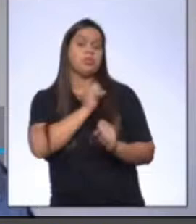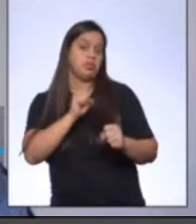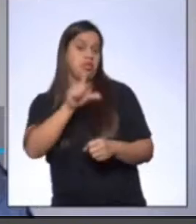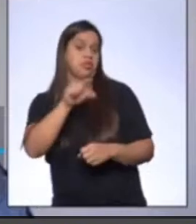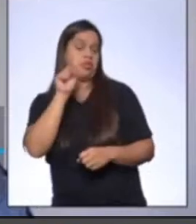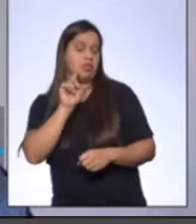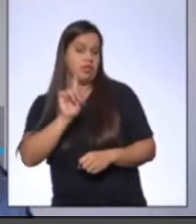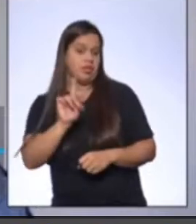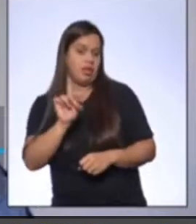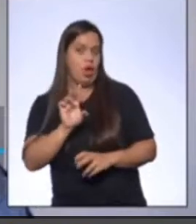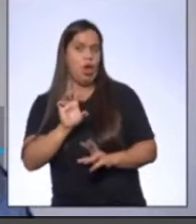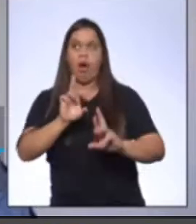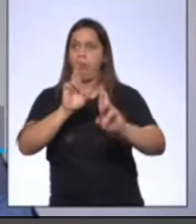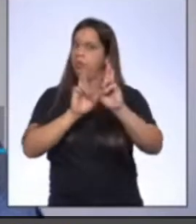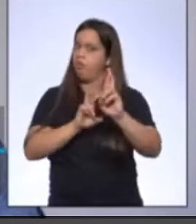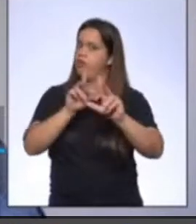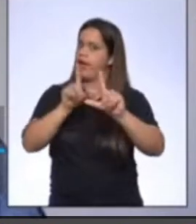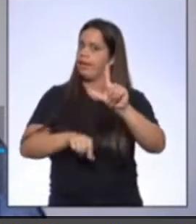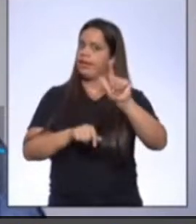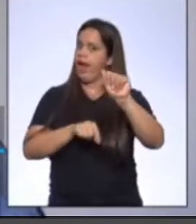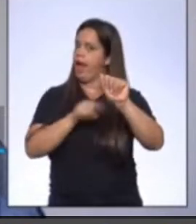ninguém tenha marcado A, hein? Por favor, hein?